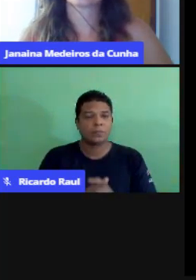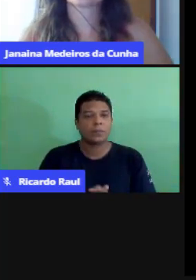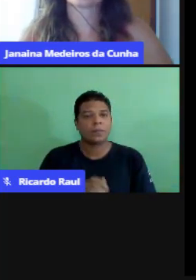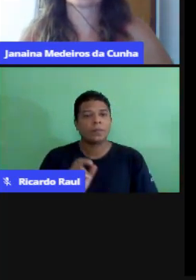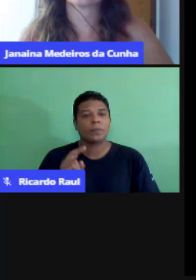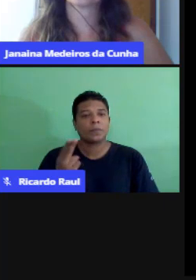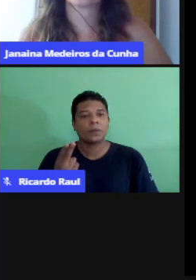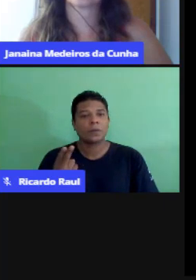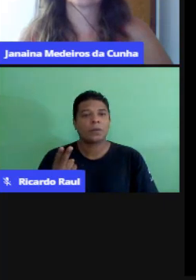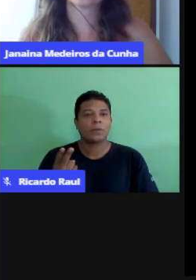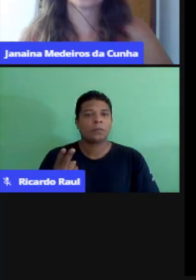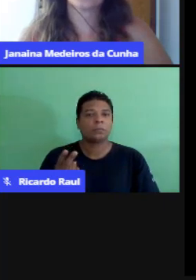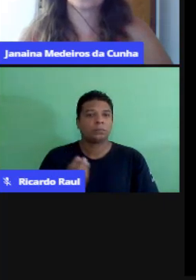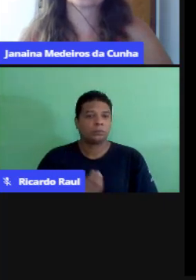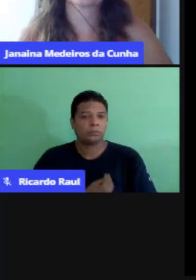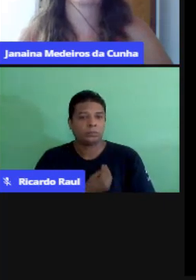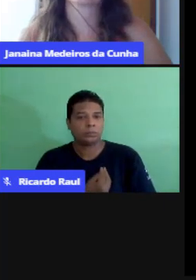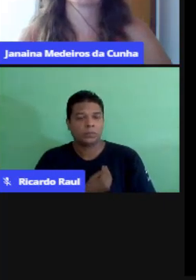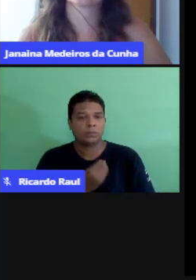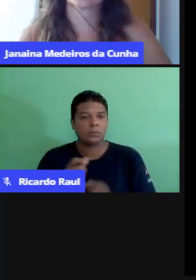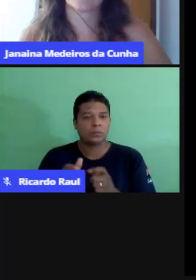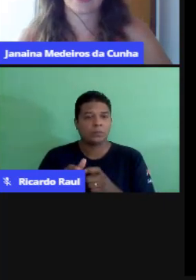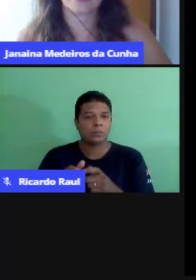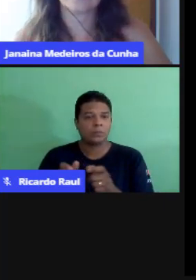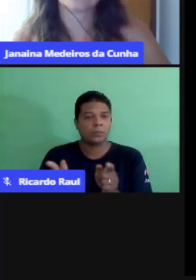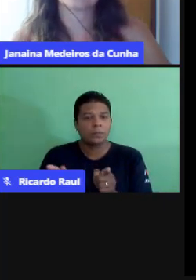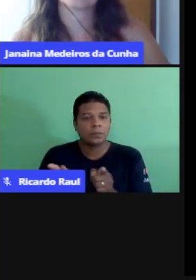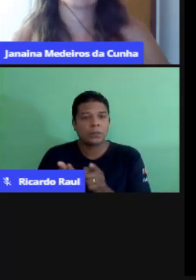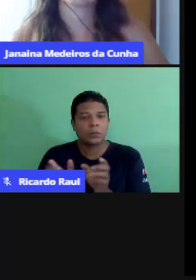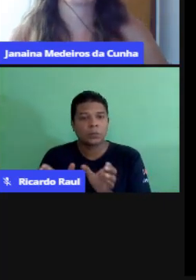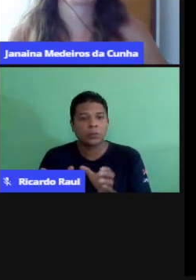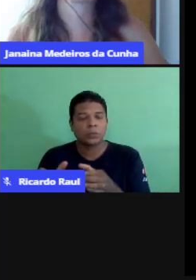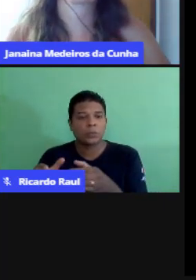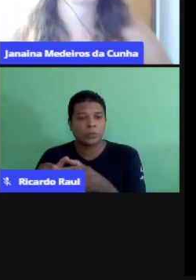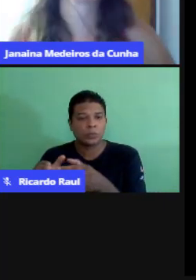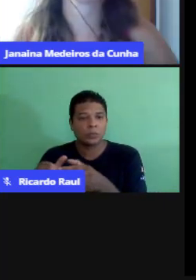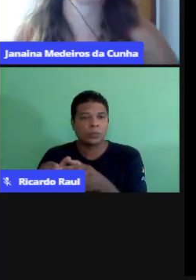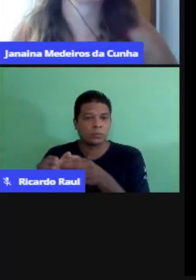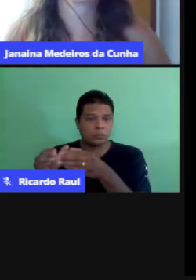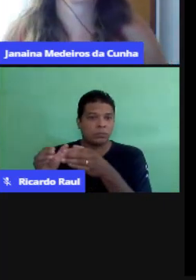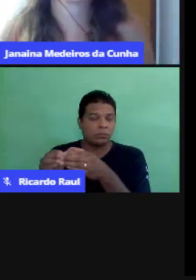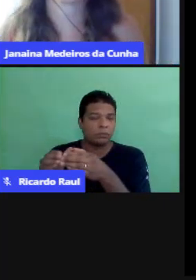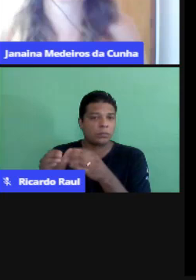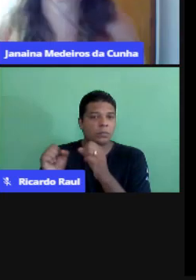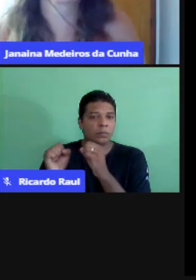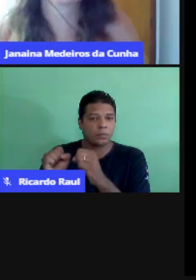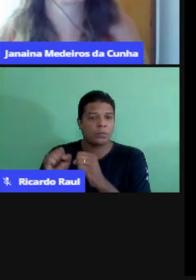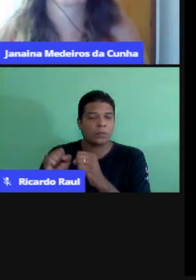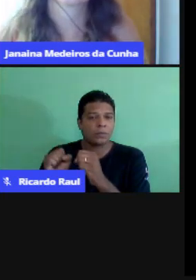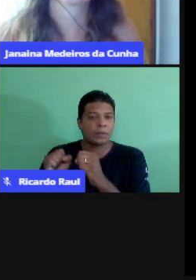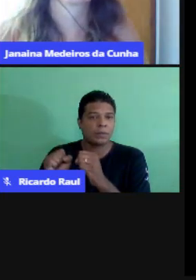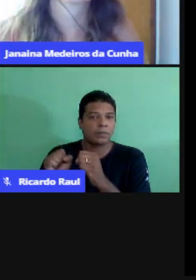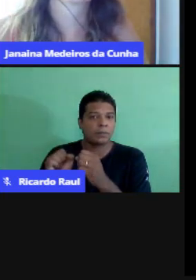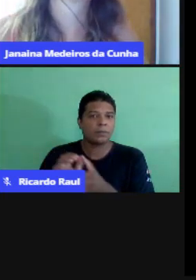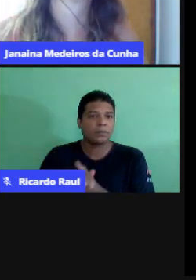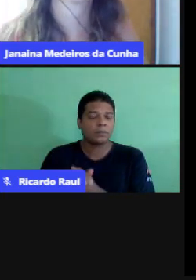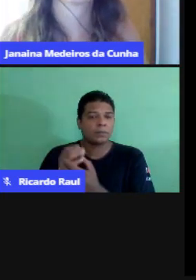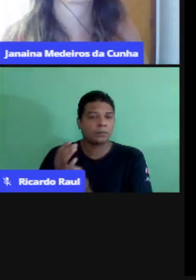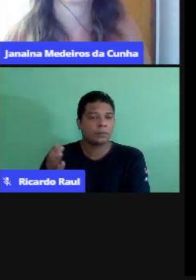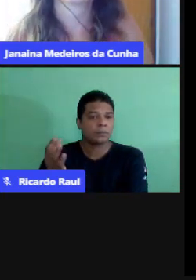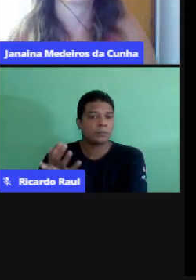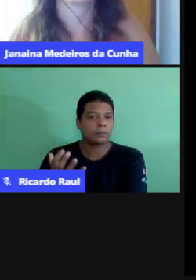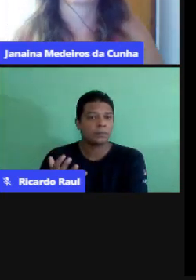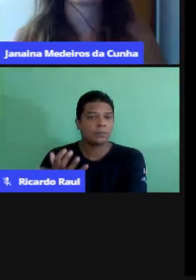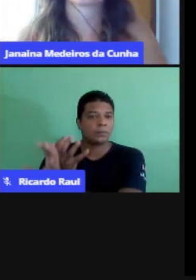vezes, participação de pequenos grupos, né? Pequenas chamadas que o professor pode estar fazendo com pequenos grupos, que ele possa